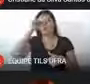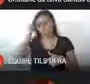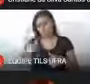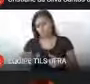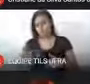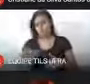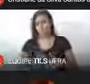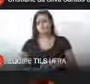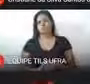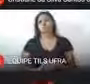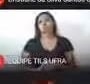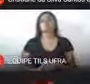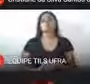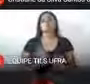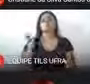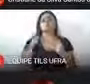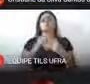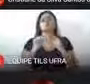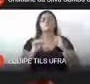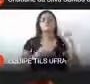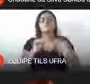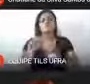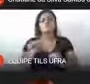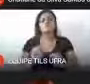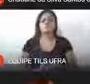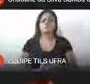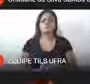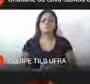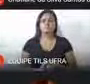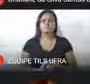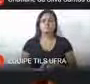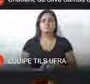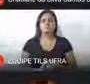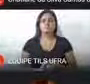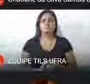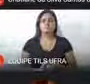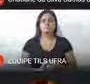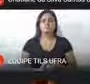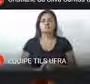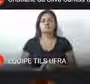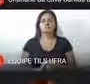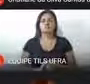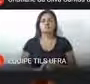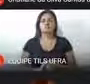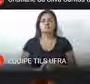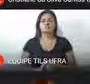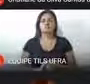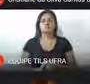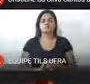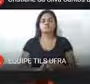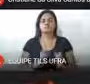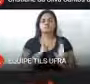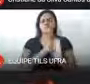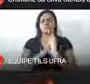dinâmicas de movimento nos espaços, a identificação de características e estratégias da territorialização